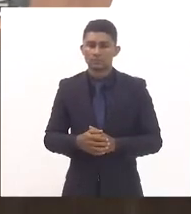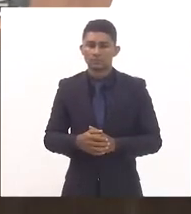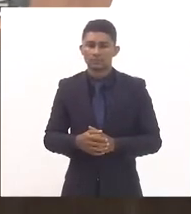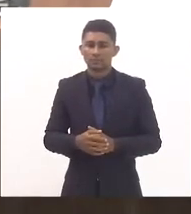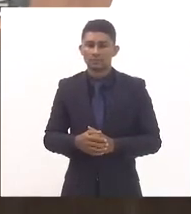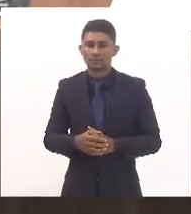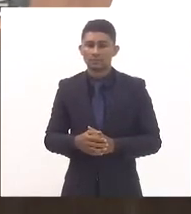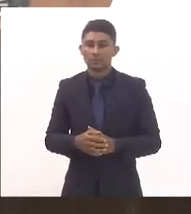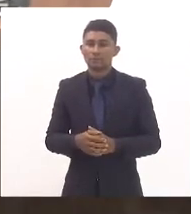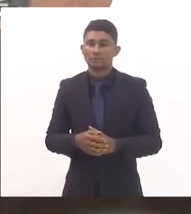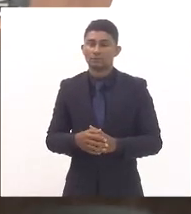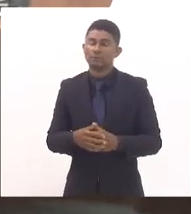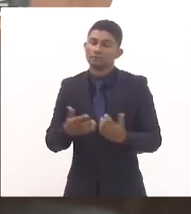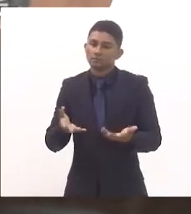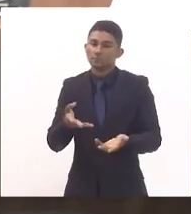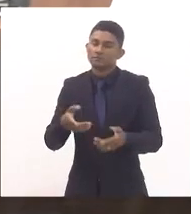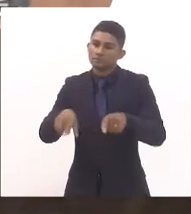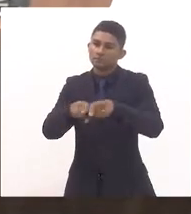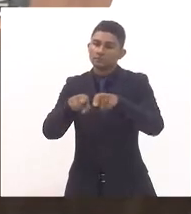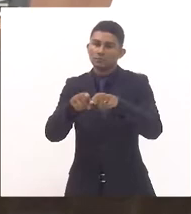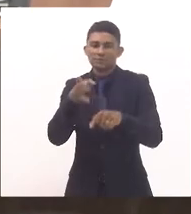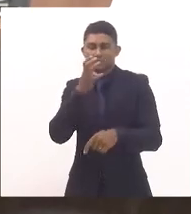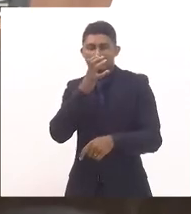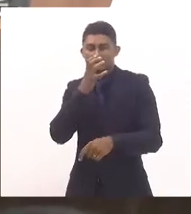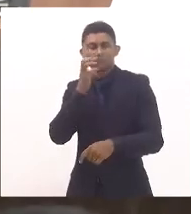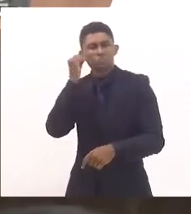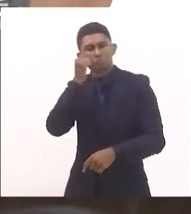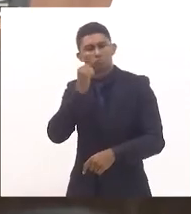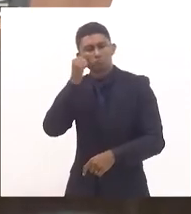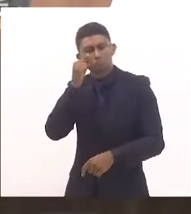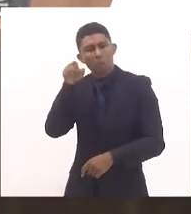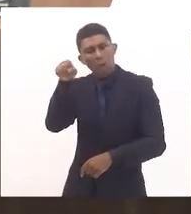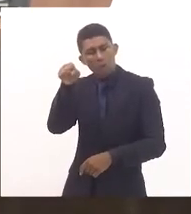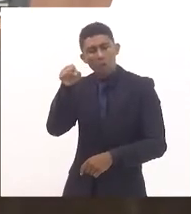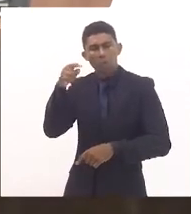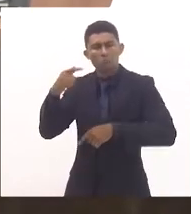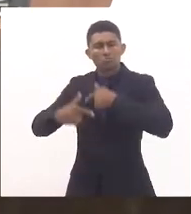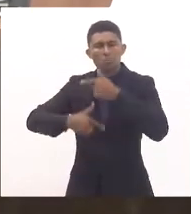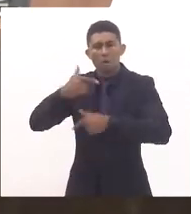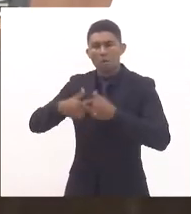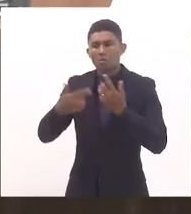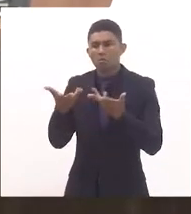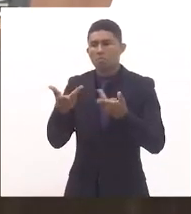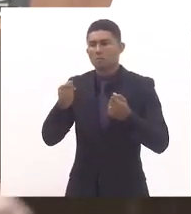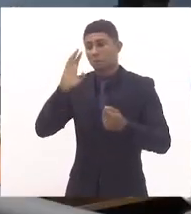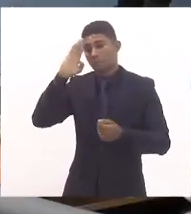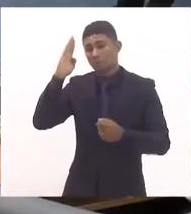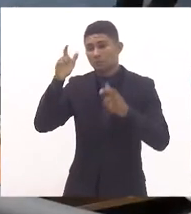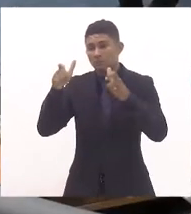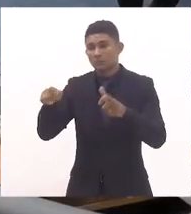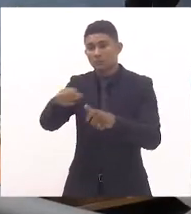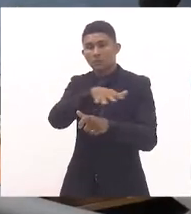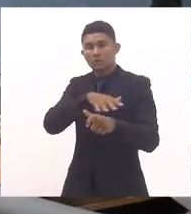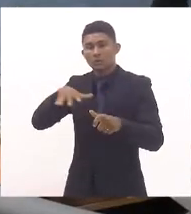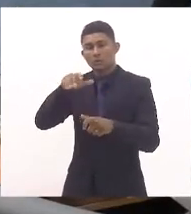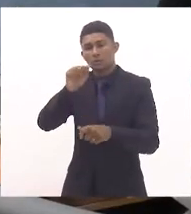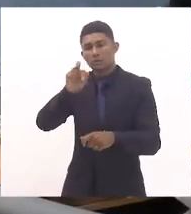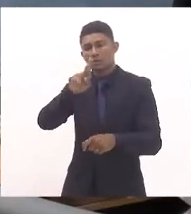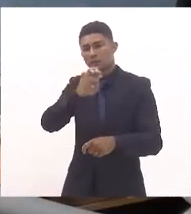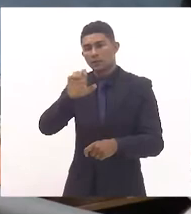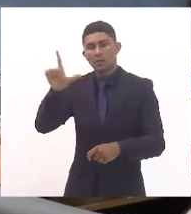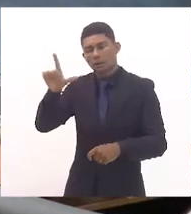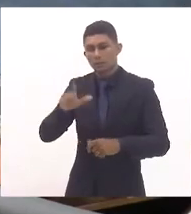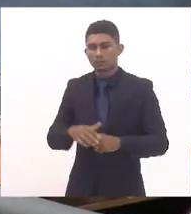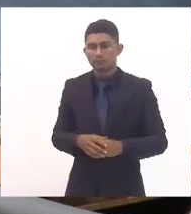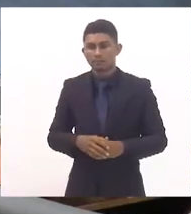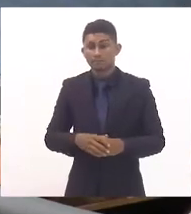Faz para essa admiração também o senador Portinho, que vem fazendo um excelente trabalho, principalmente para o areal, né? Presidente, eu queria